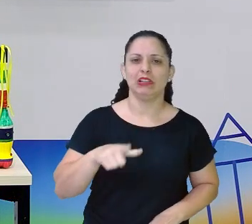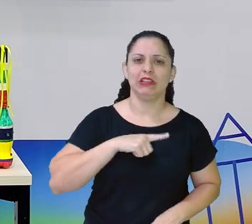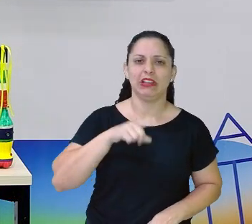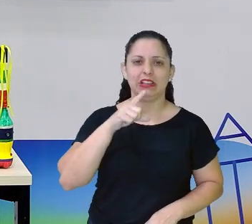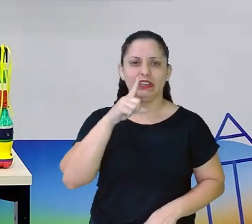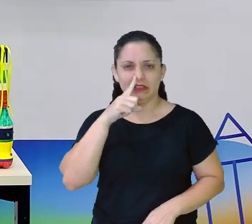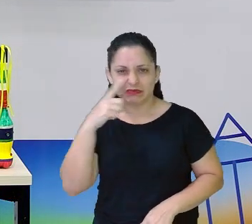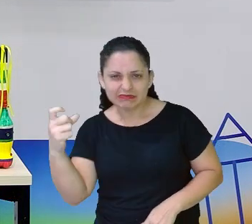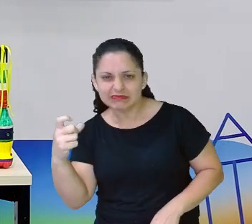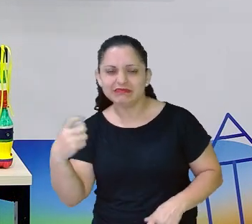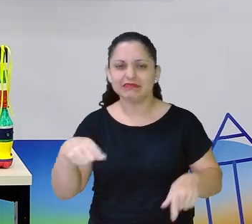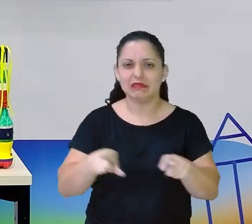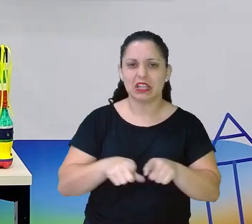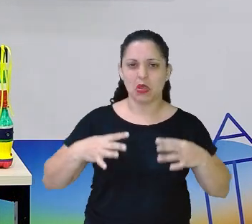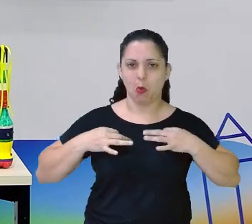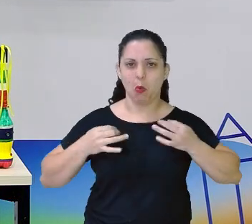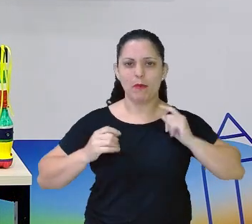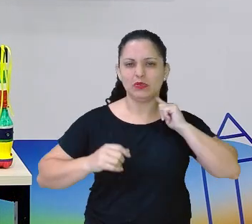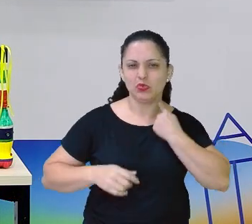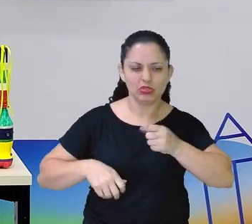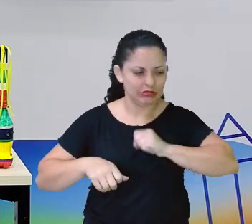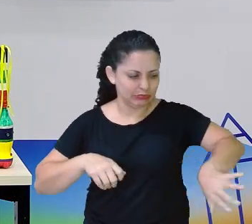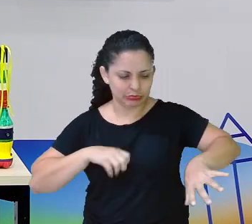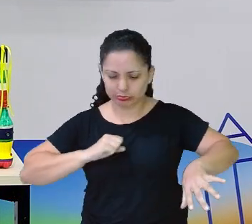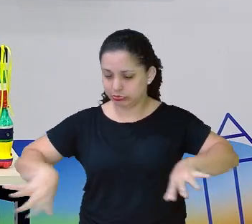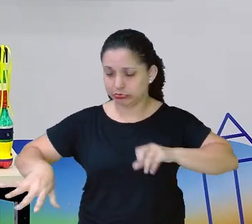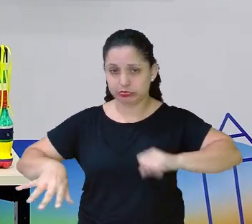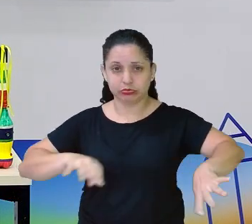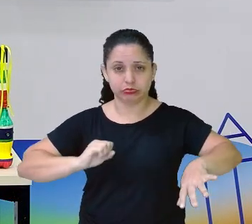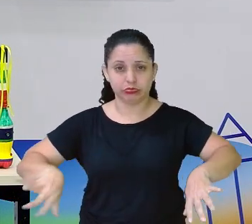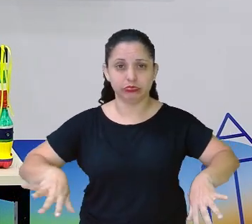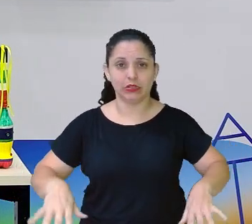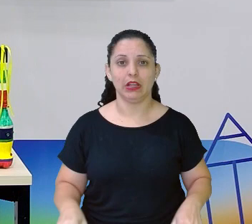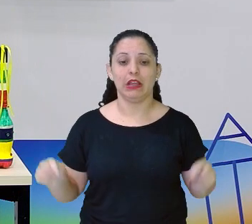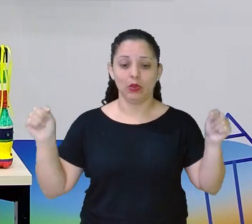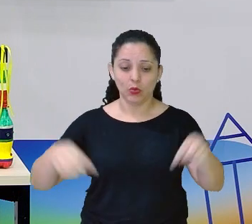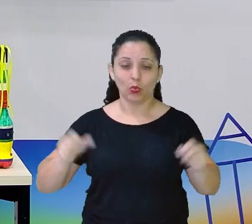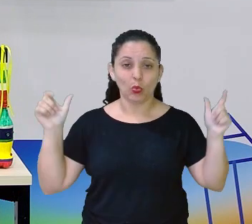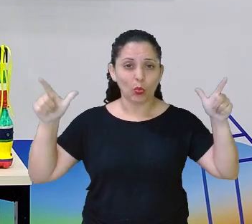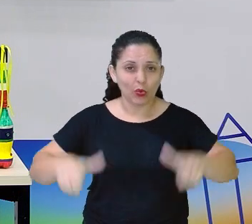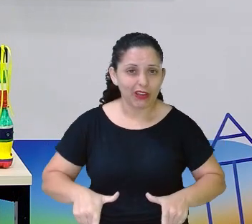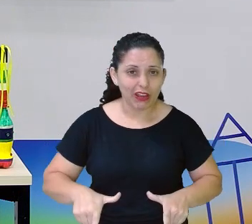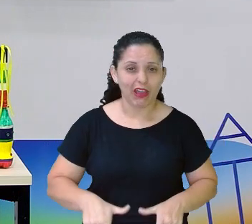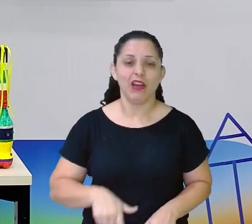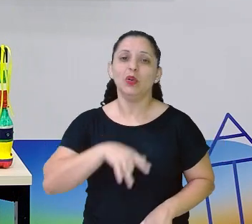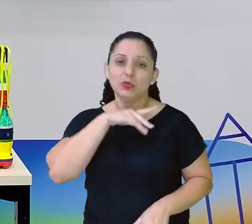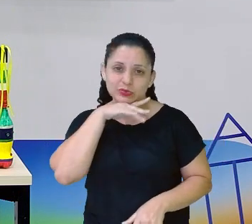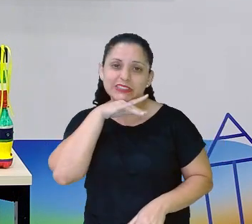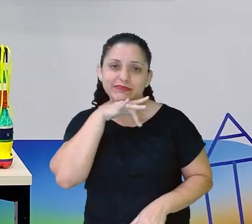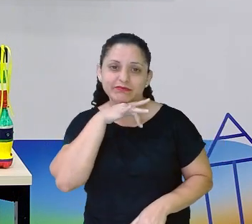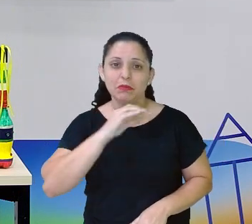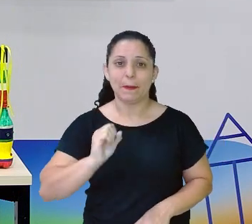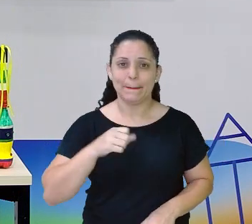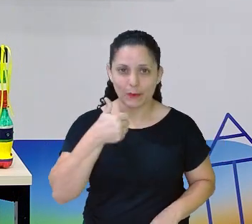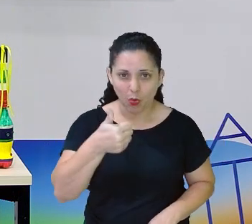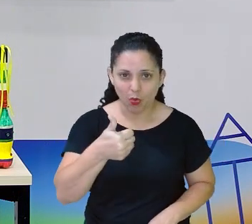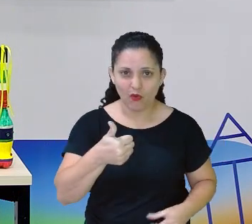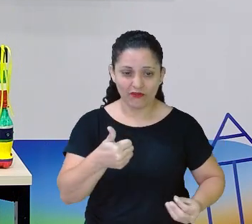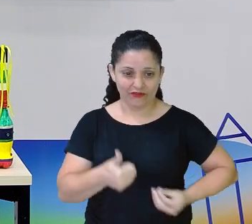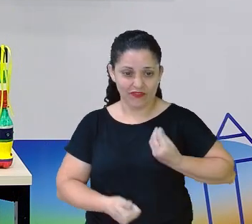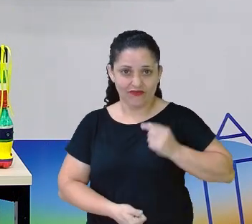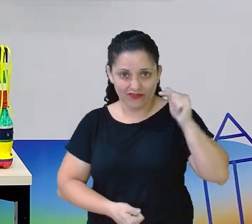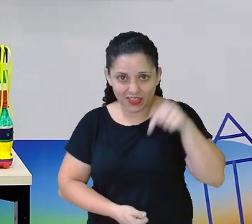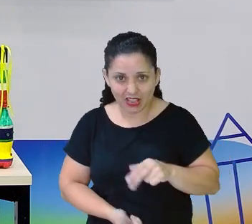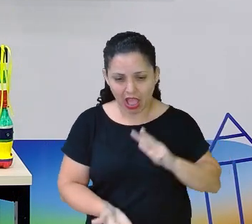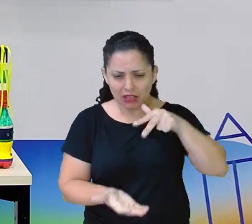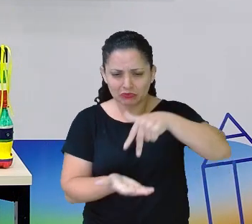água, roupa, tudo vai ficando sujo. Vai ser legal viver num ambiente assim? Você vai conseguir viver bem